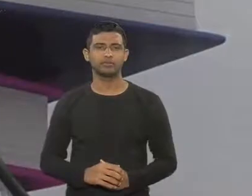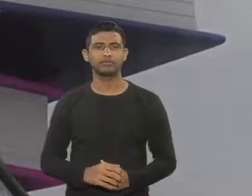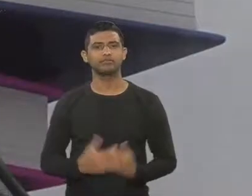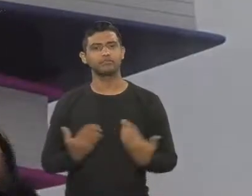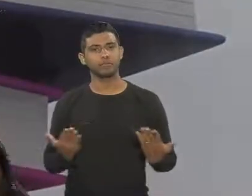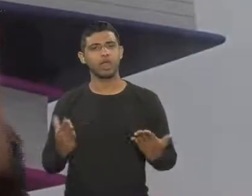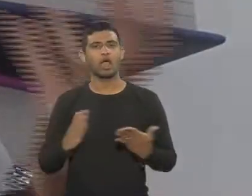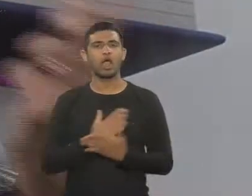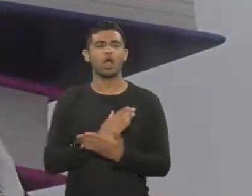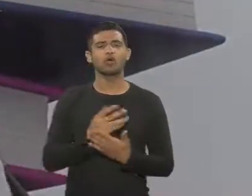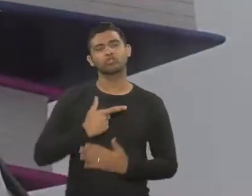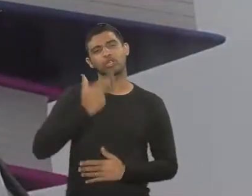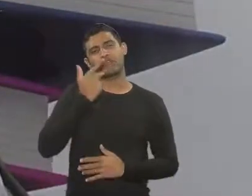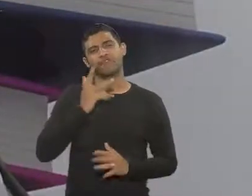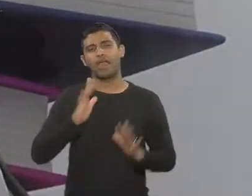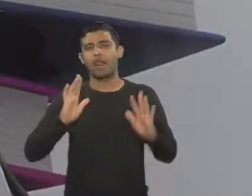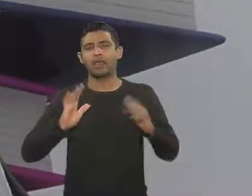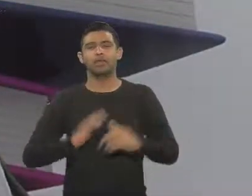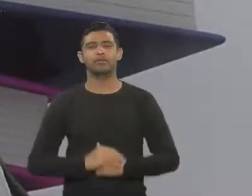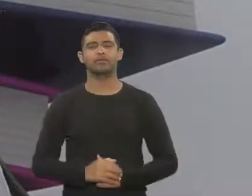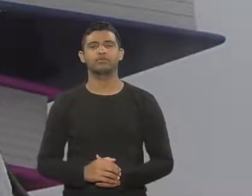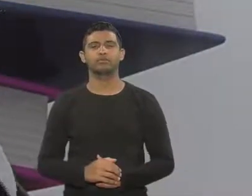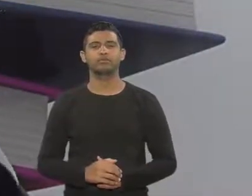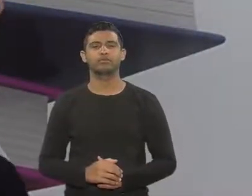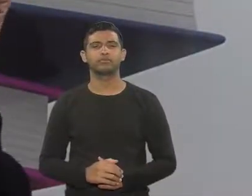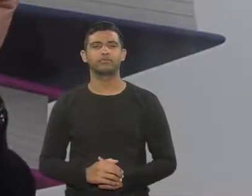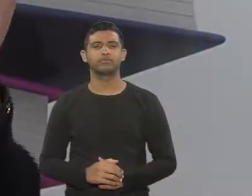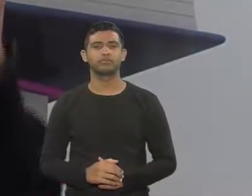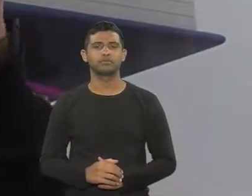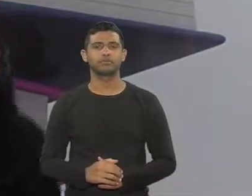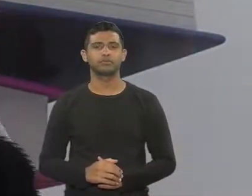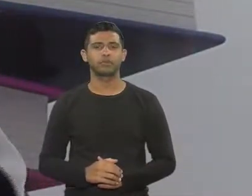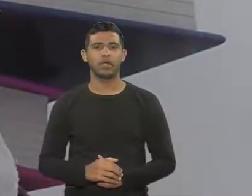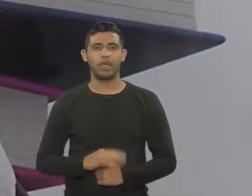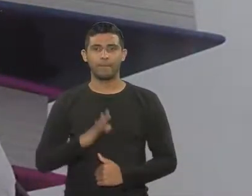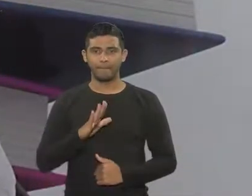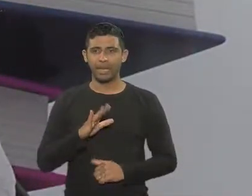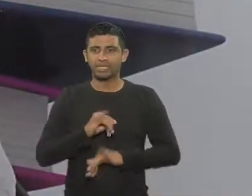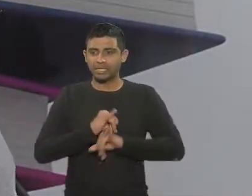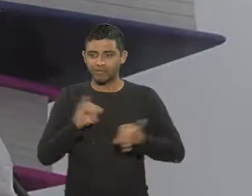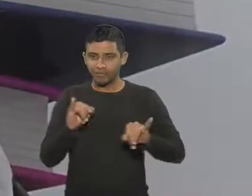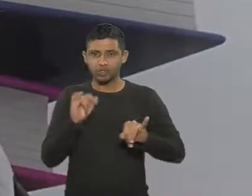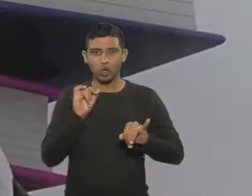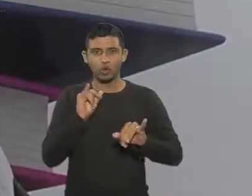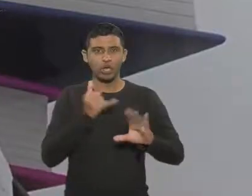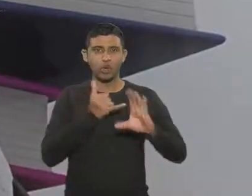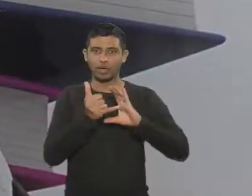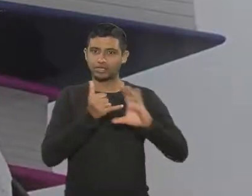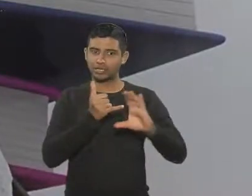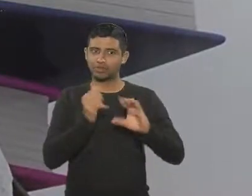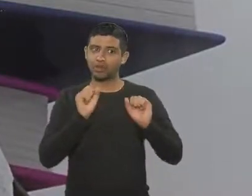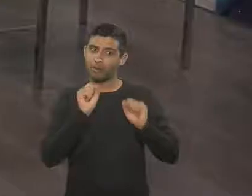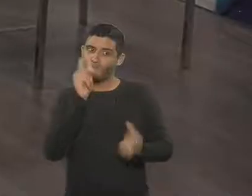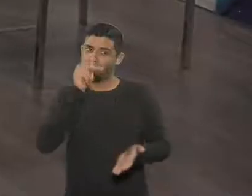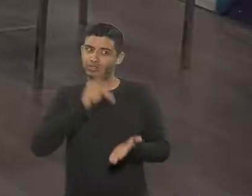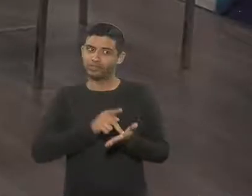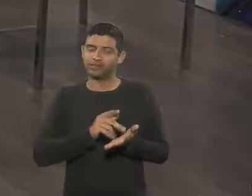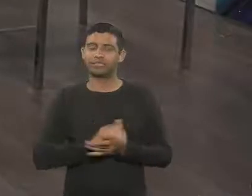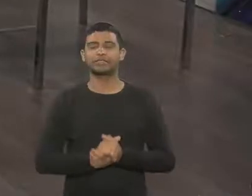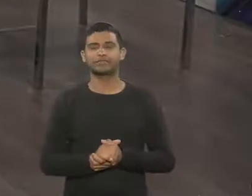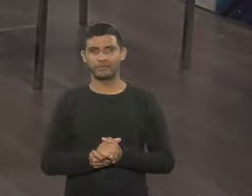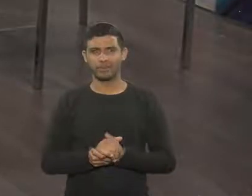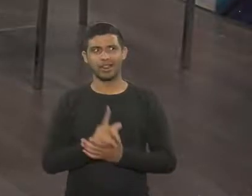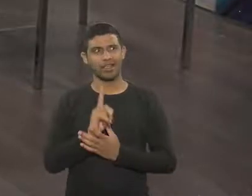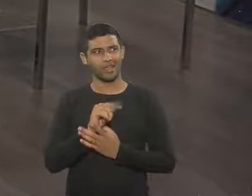gente ouve pérolas do tipo, mas deu no WhatsApp. Então deve ser verdade. Caraca, deu